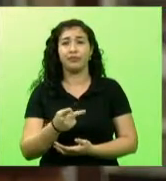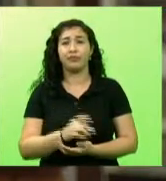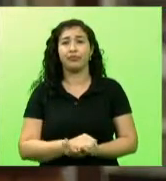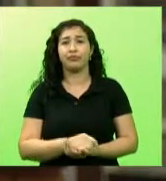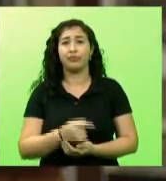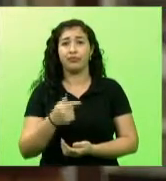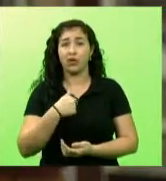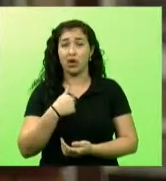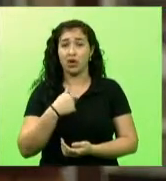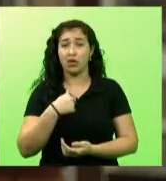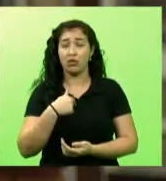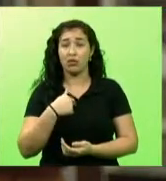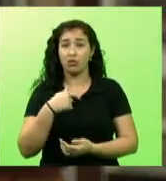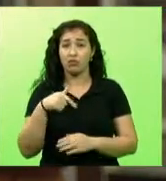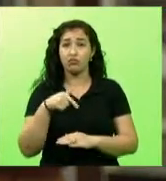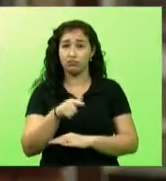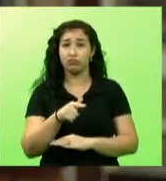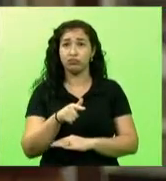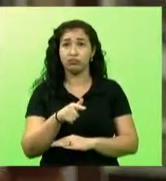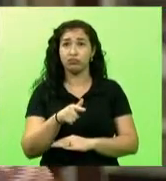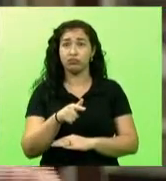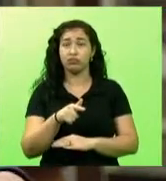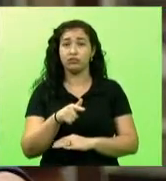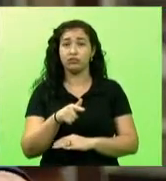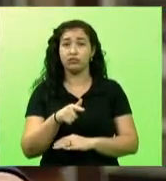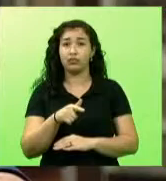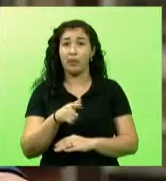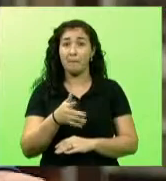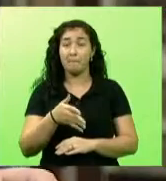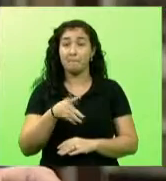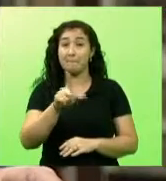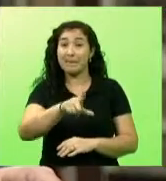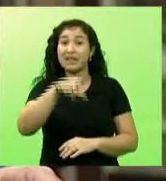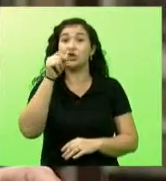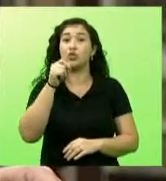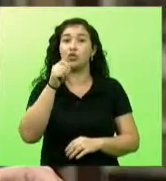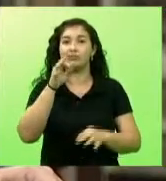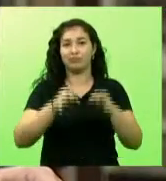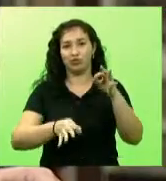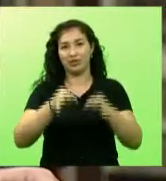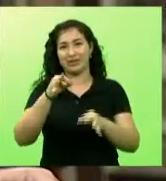que eu vou pela vereda da justiça.